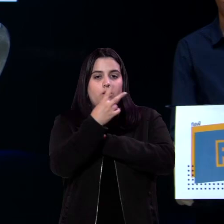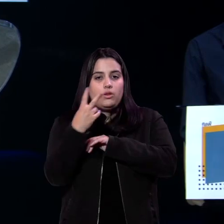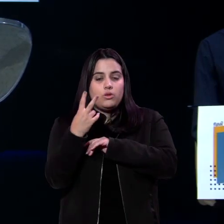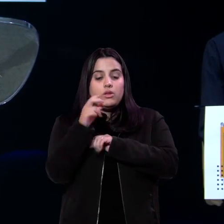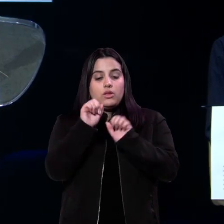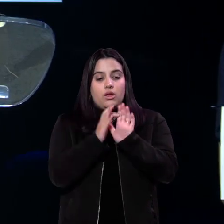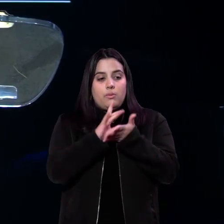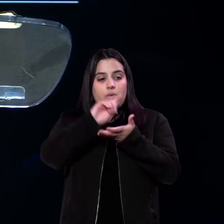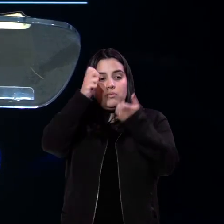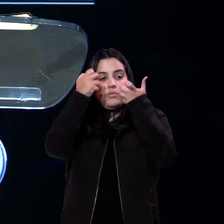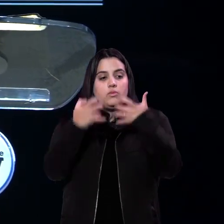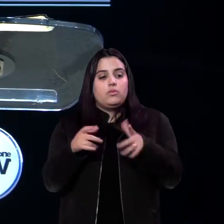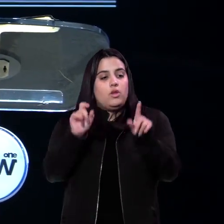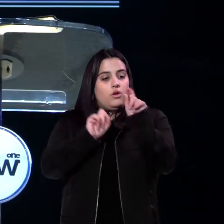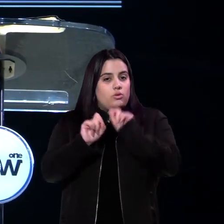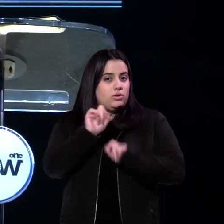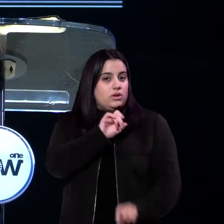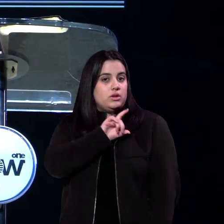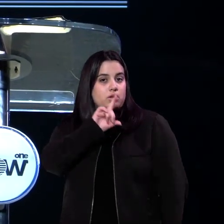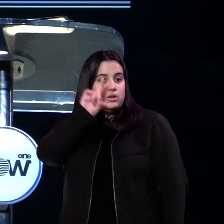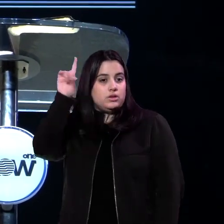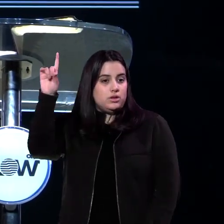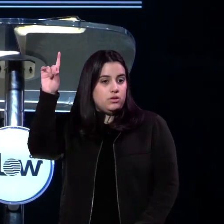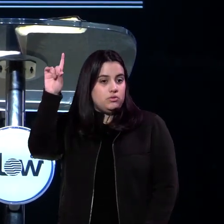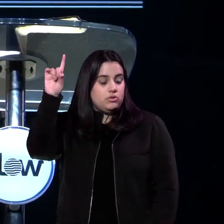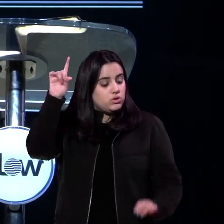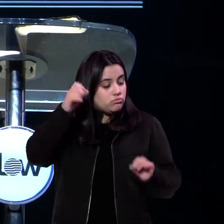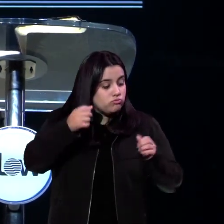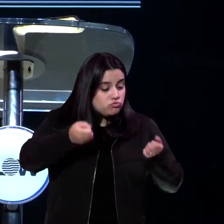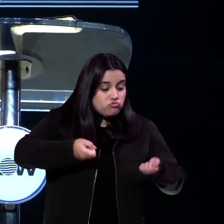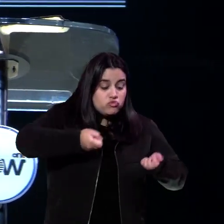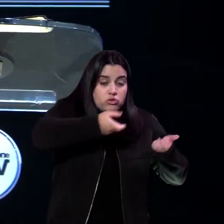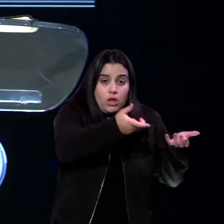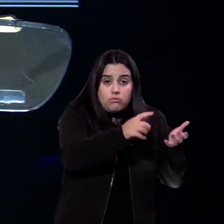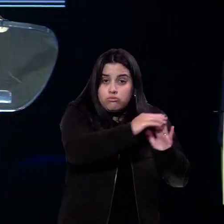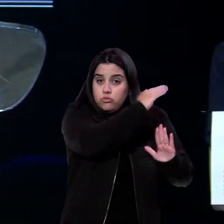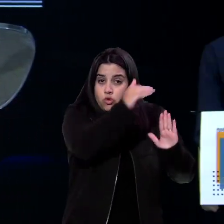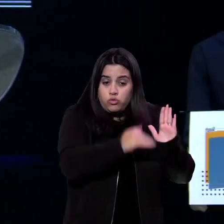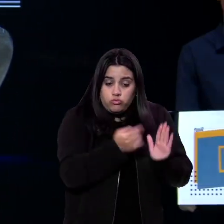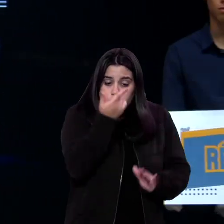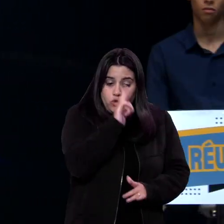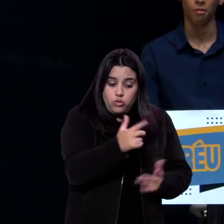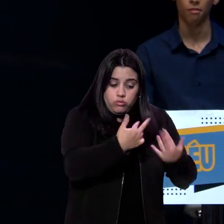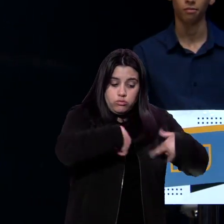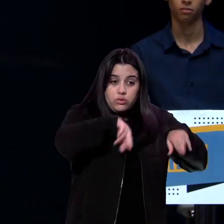diz que Deus restitui tudo que Jó tinha em dobro.